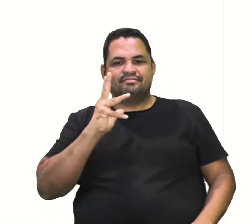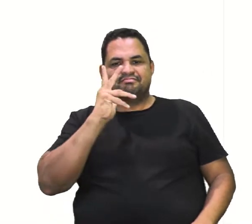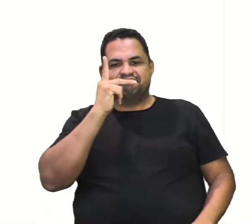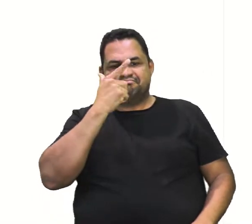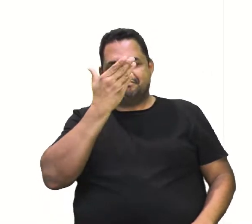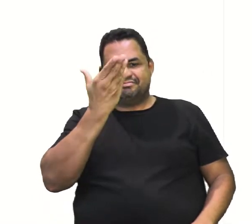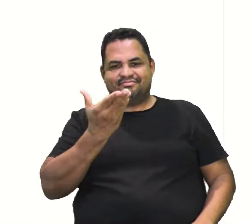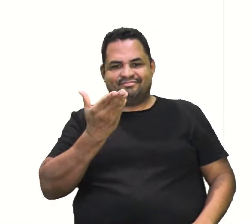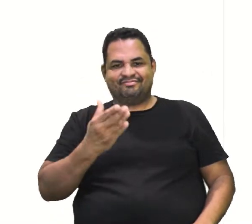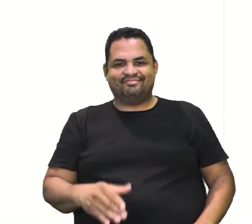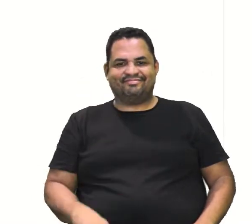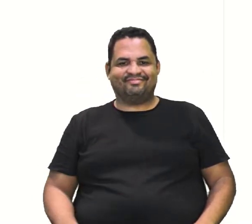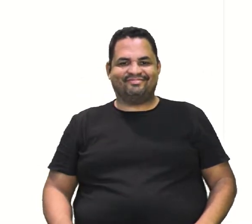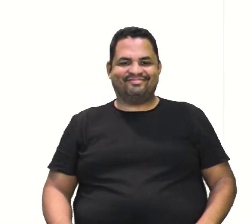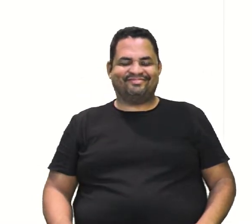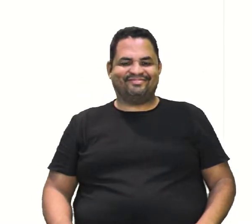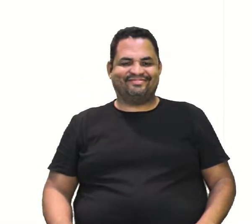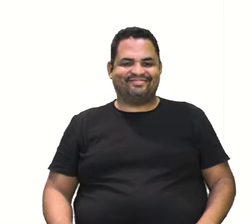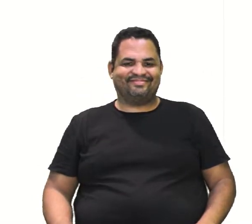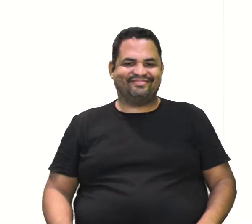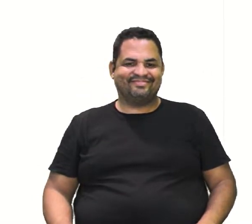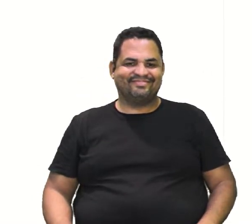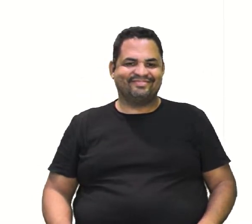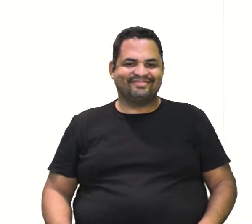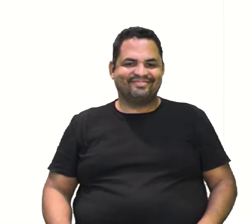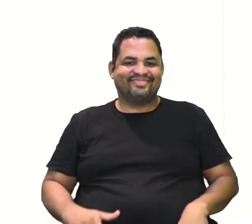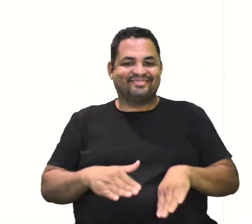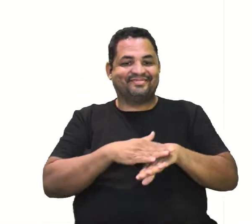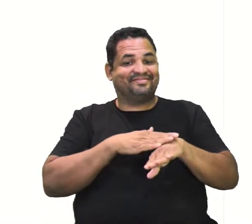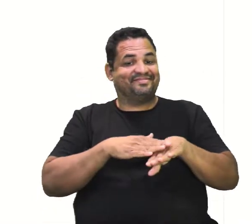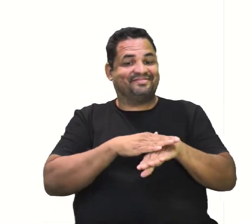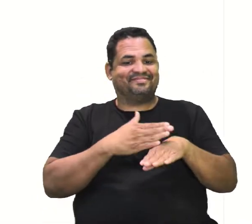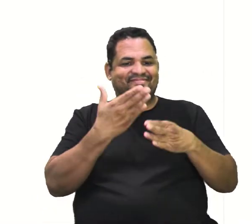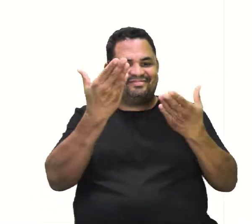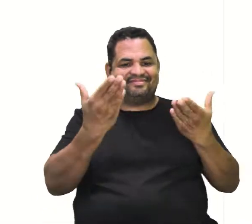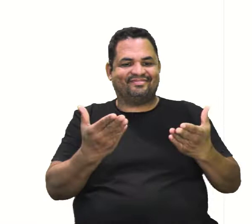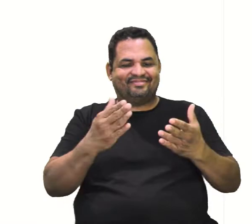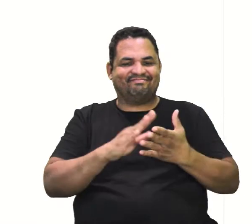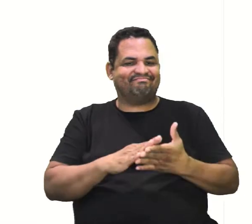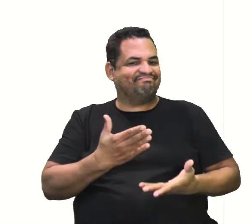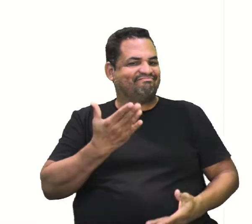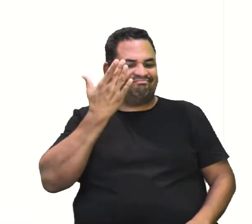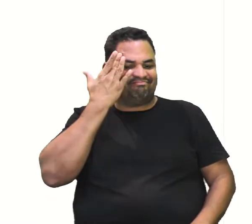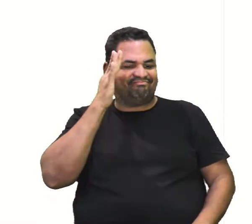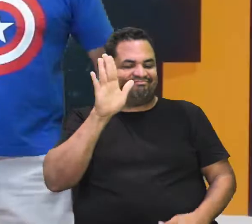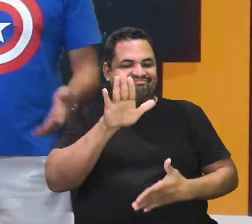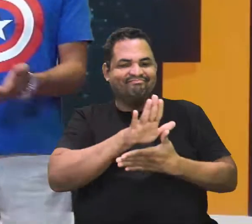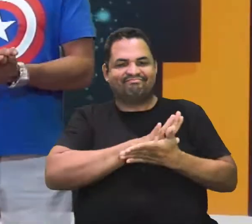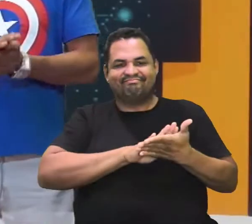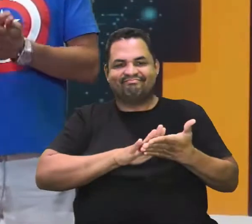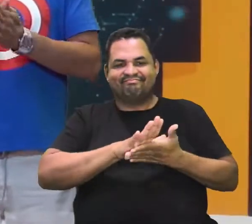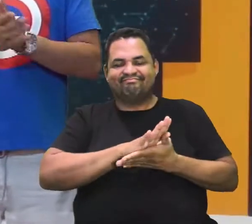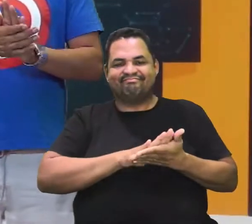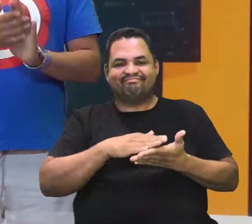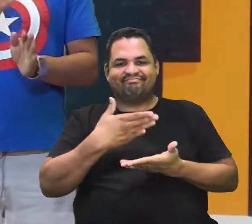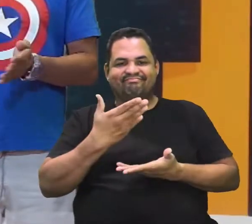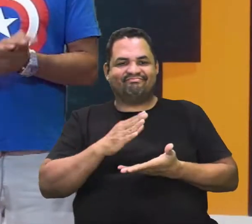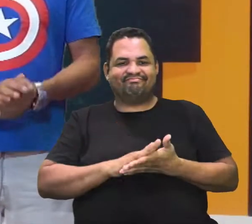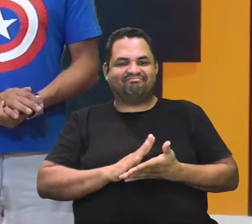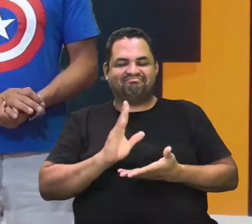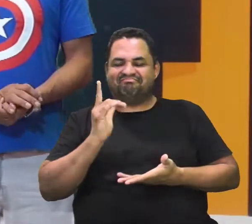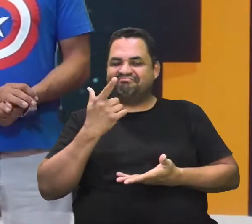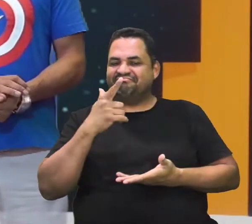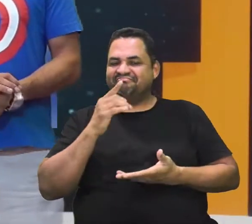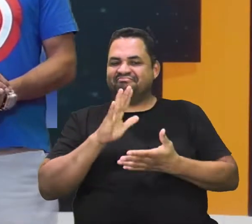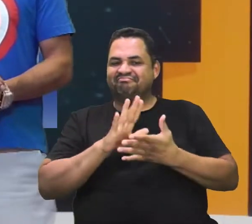tenho nada a ver com isso, tá, gente? Não. Vamos conversar aqui. Eu não tenho nada a ver com isso, jamais. Não tenho